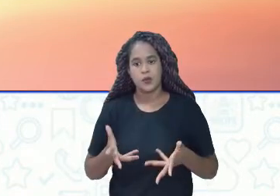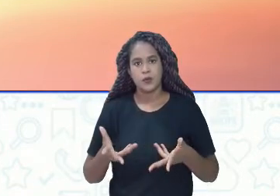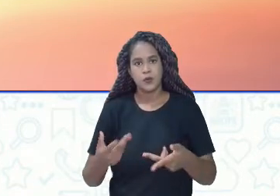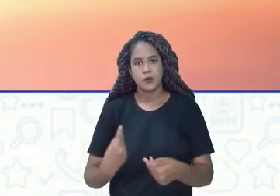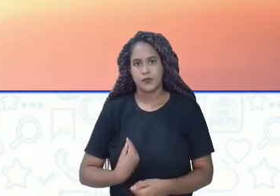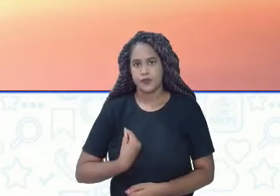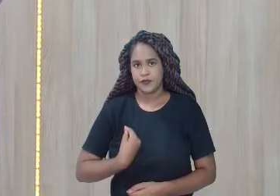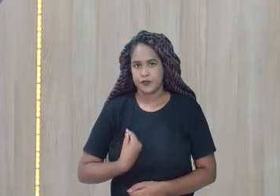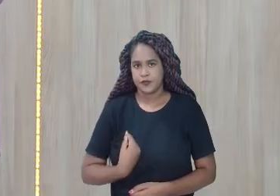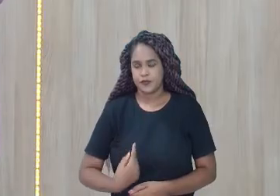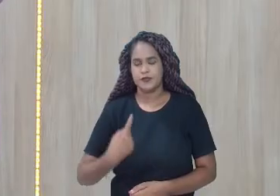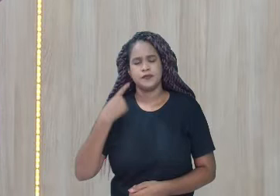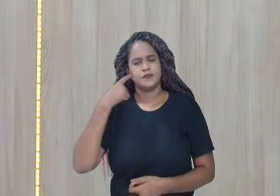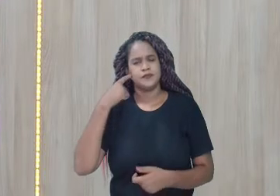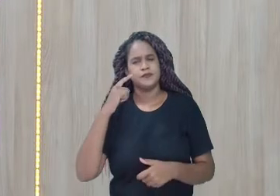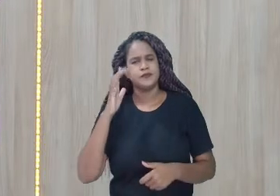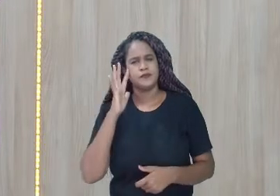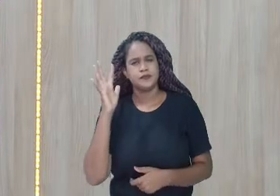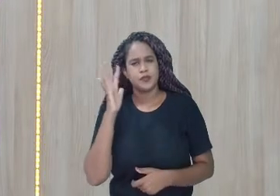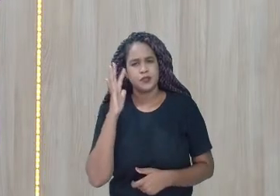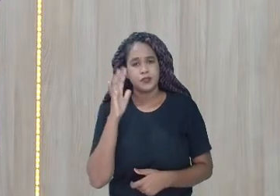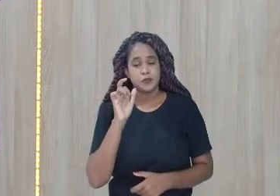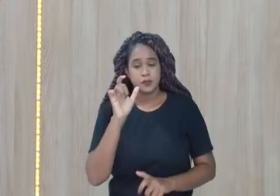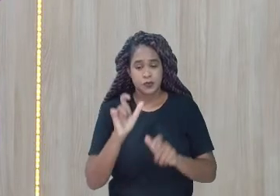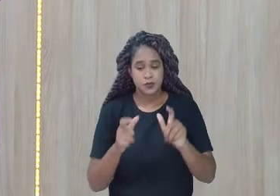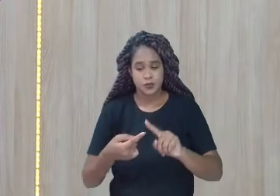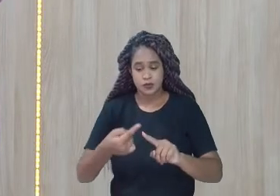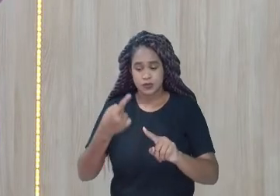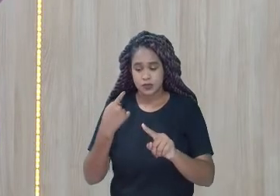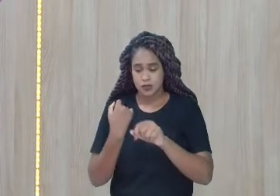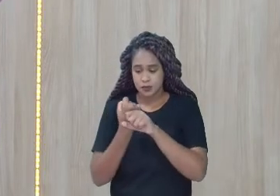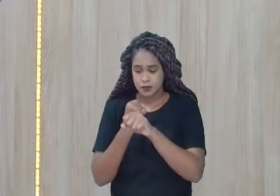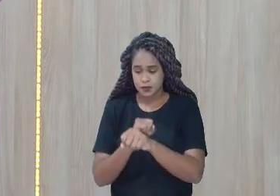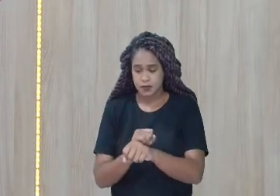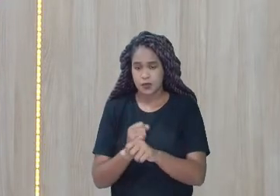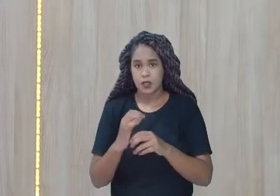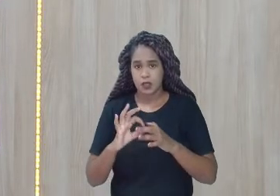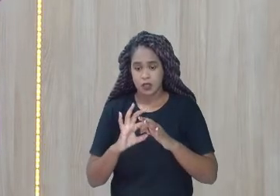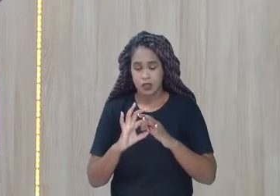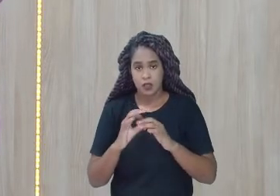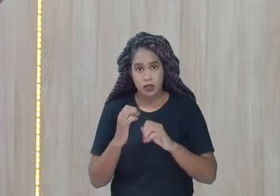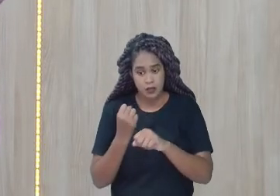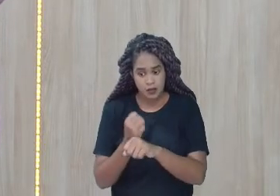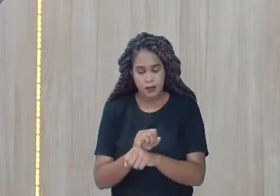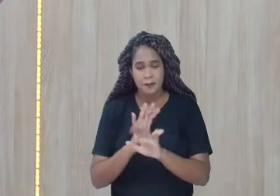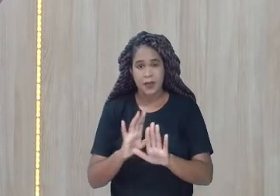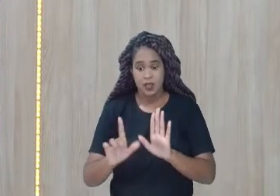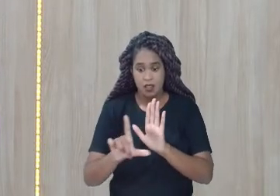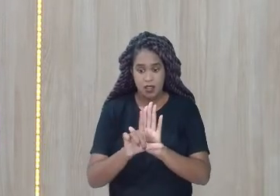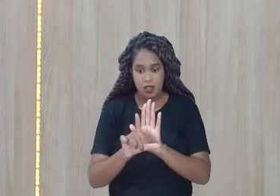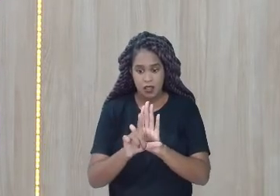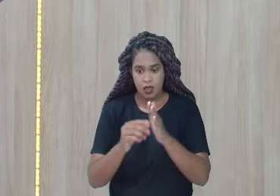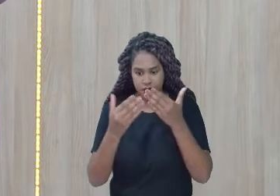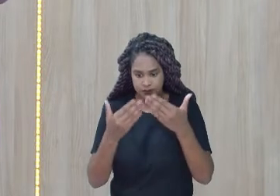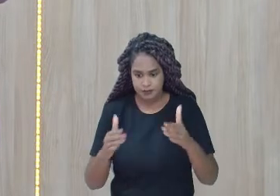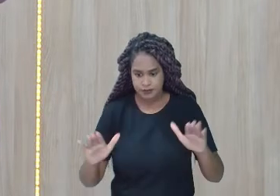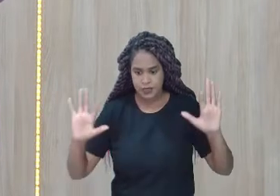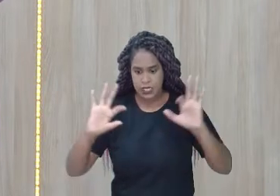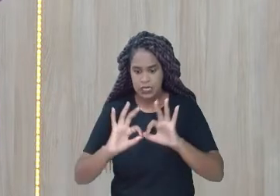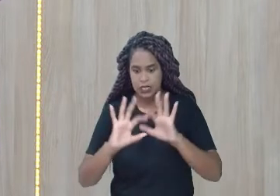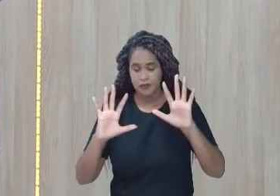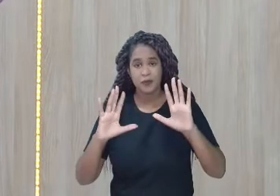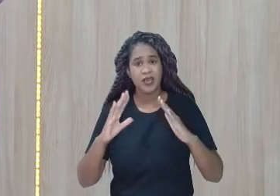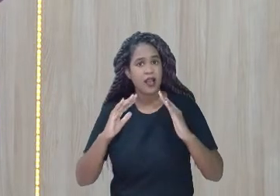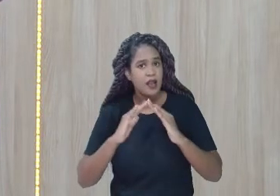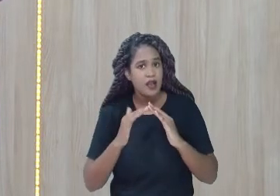pouquinho. Essas pessoas, elas foram escravizadas. Então, quando a lei de alforria surgiu, elas não tinham casa, elas não